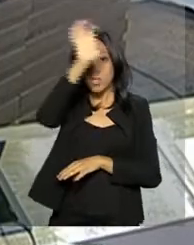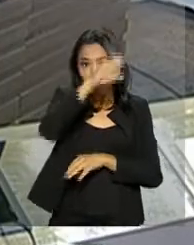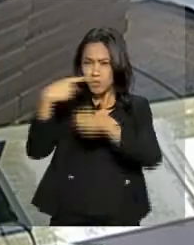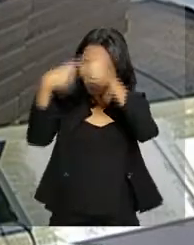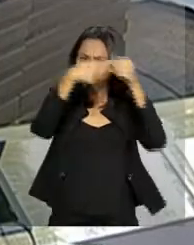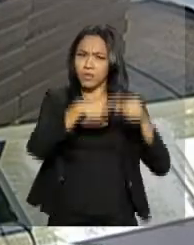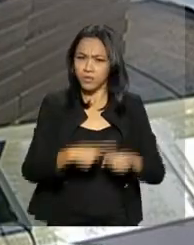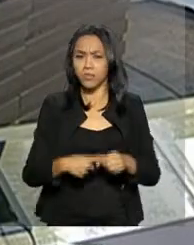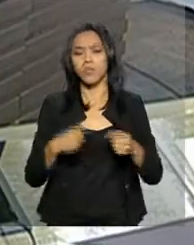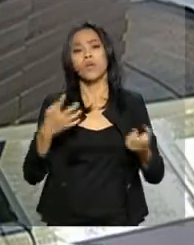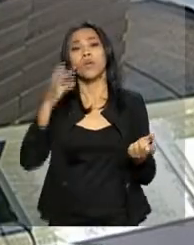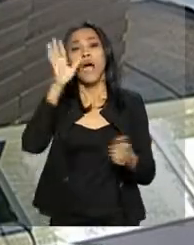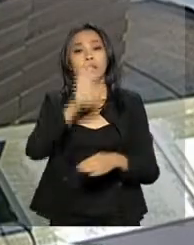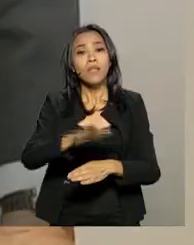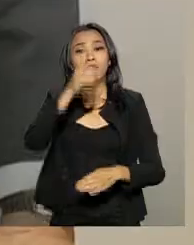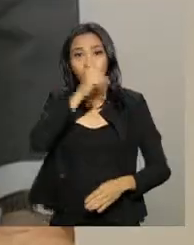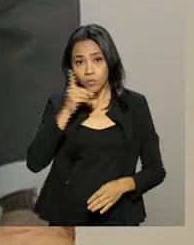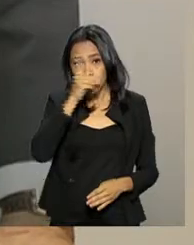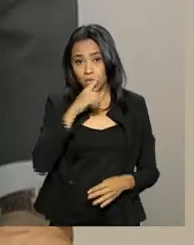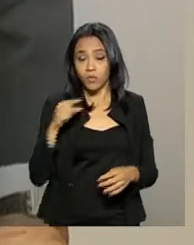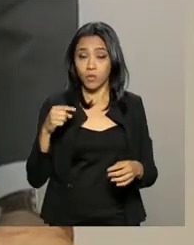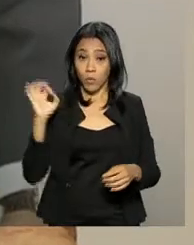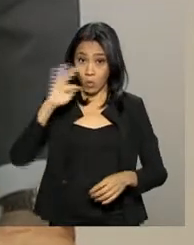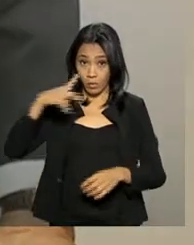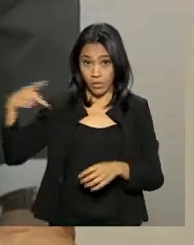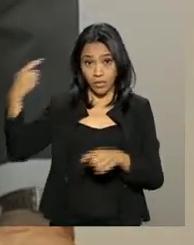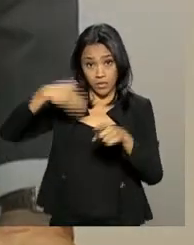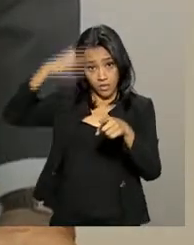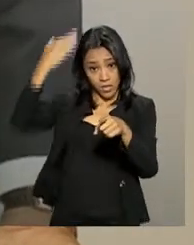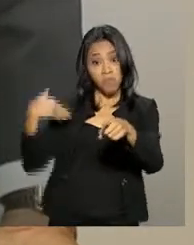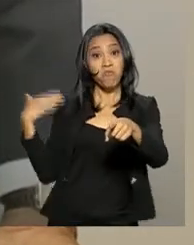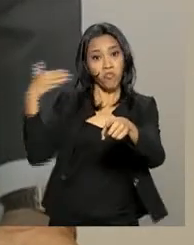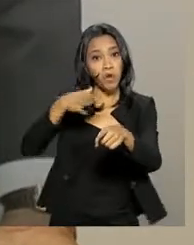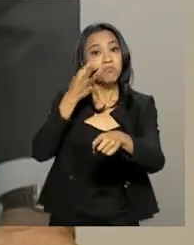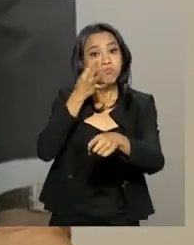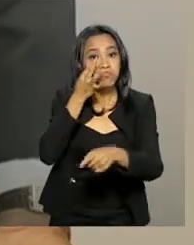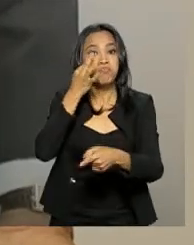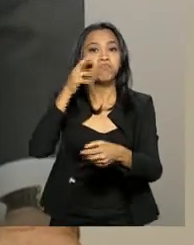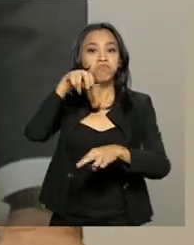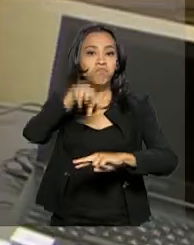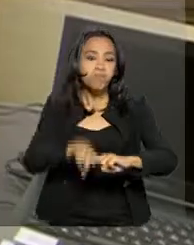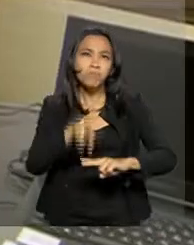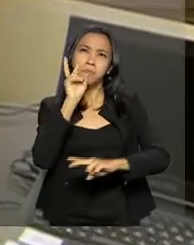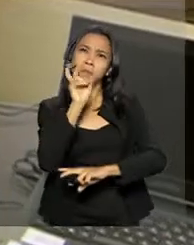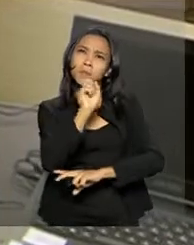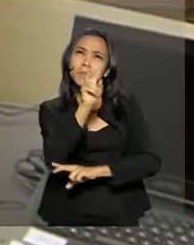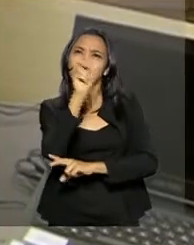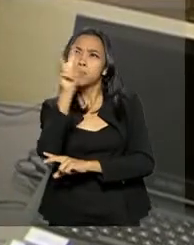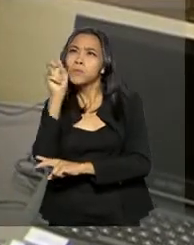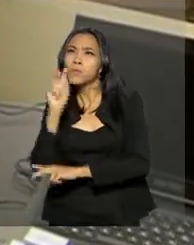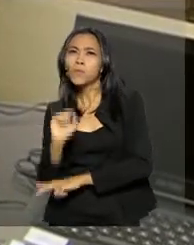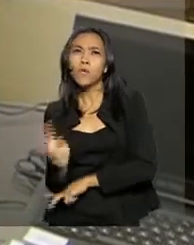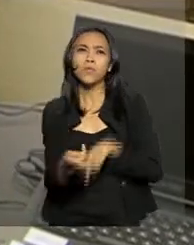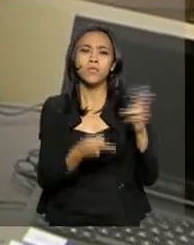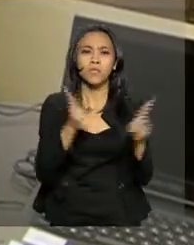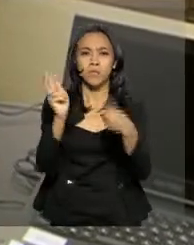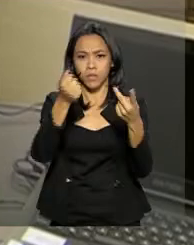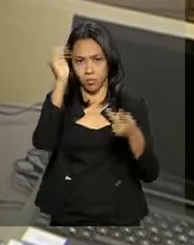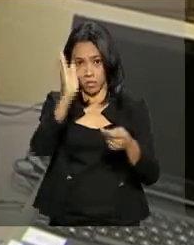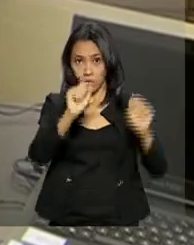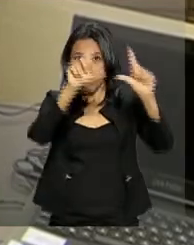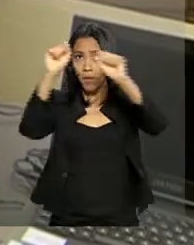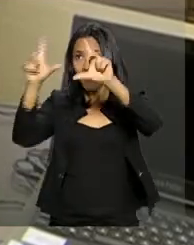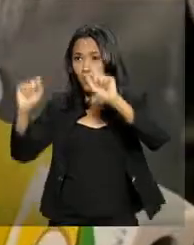desse domingo, ainda durante a votação, o presidente Michel Temer esteve no Centro de Comando e Controle e acompanhou o andamento